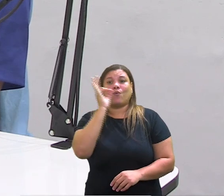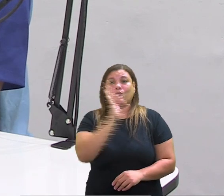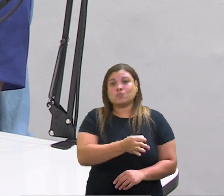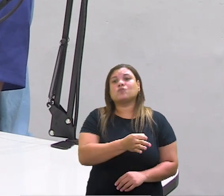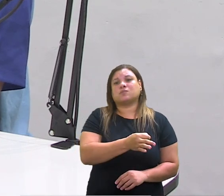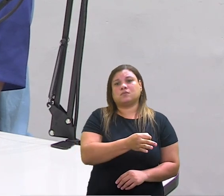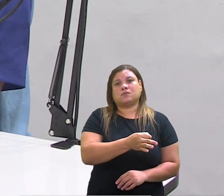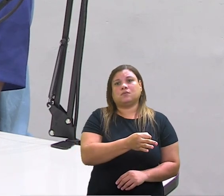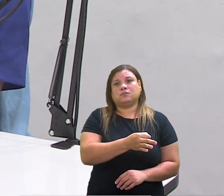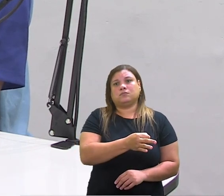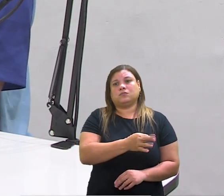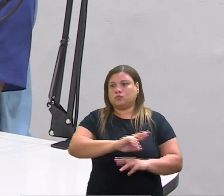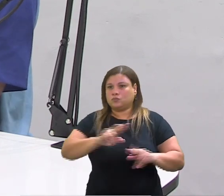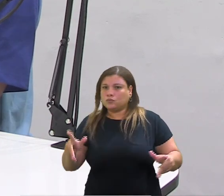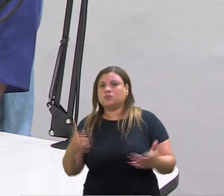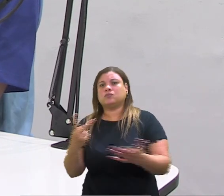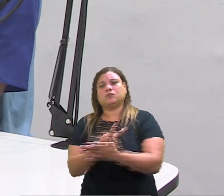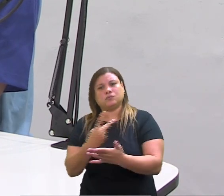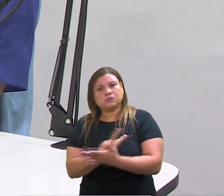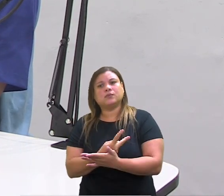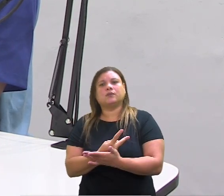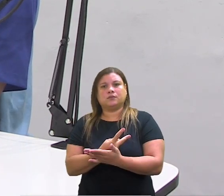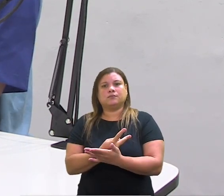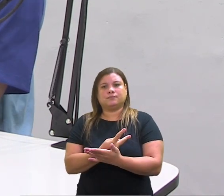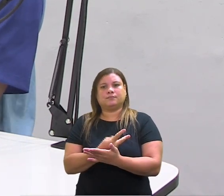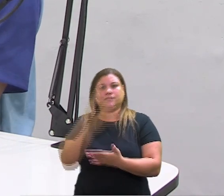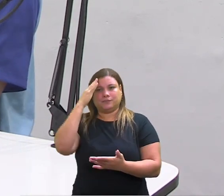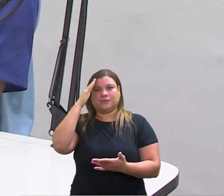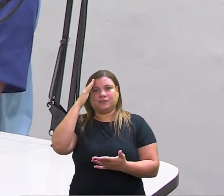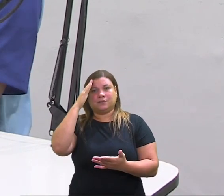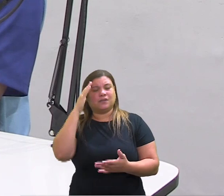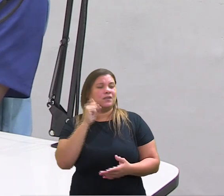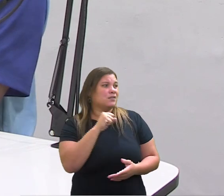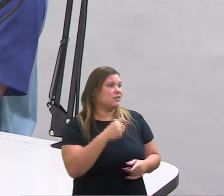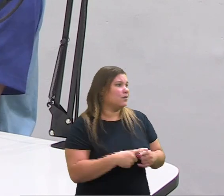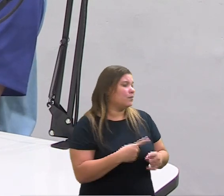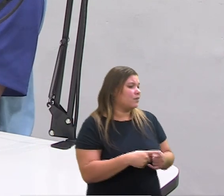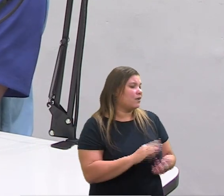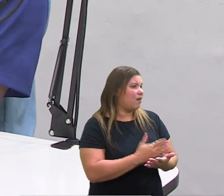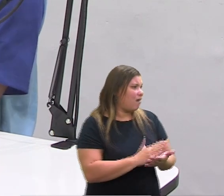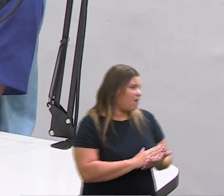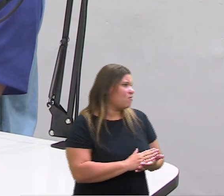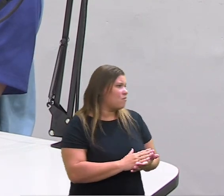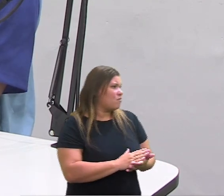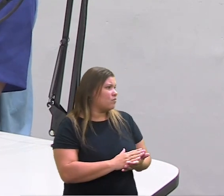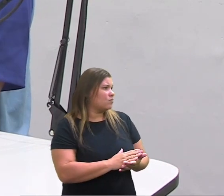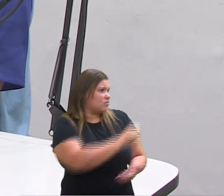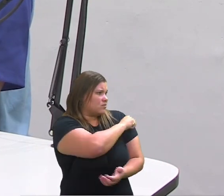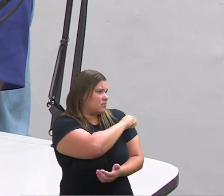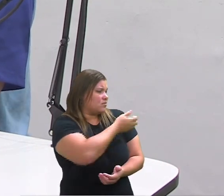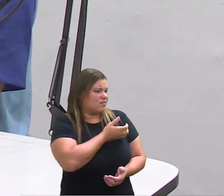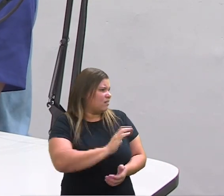Como? Assim, normalmente a gente pede o professor para sair da sala, para beber uma água, para ir no